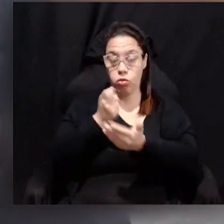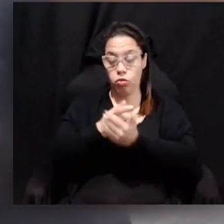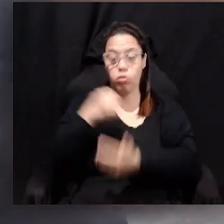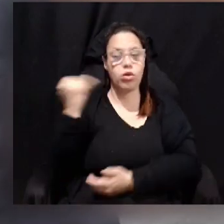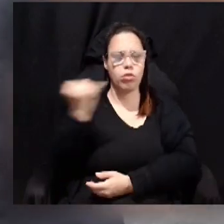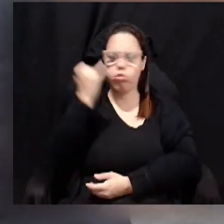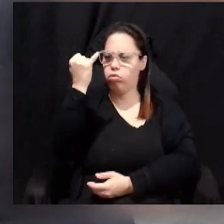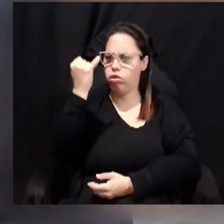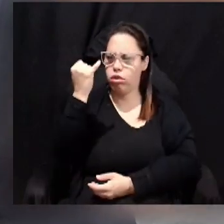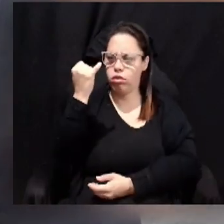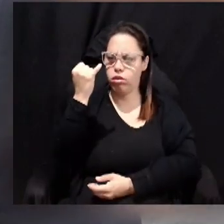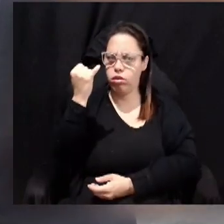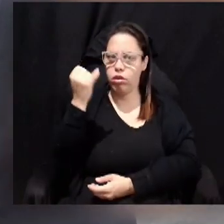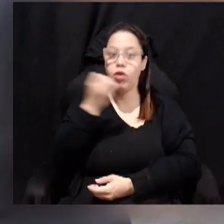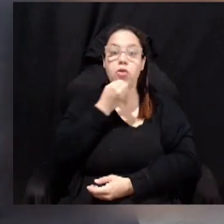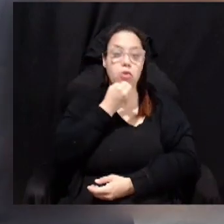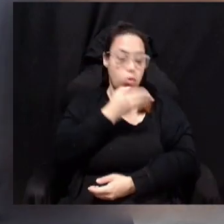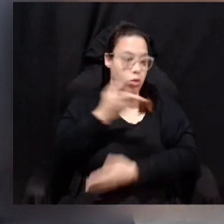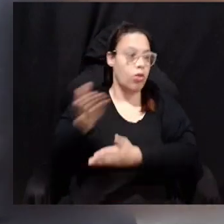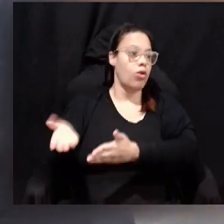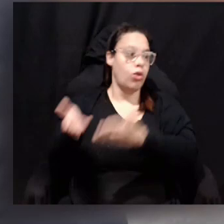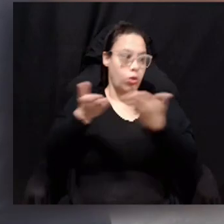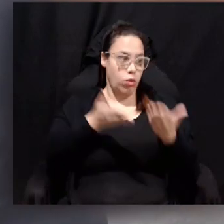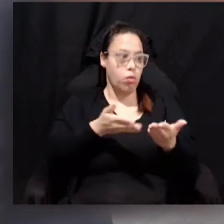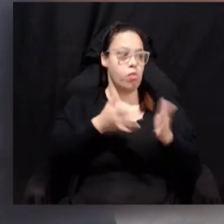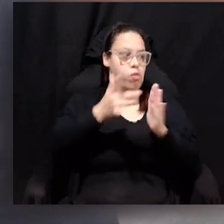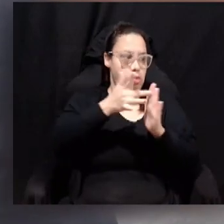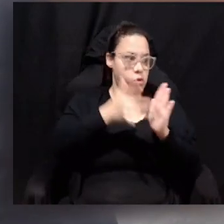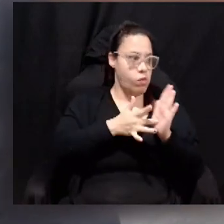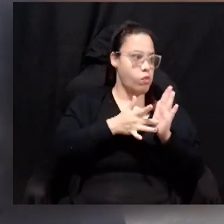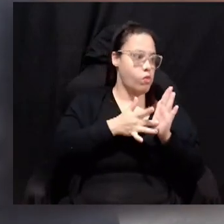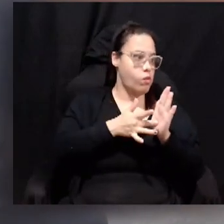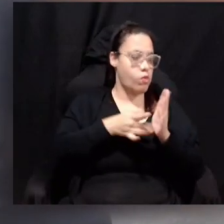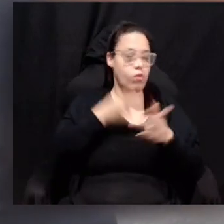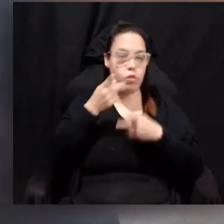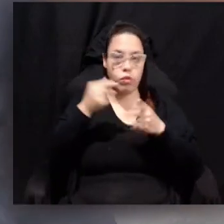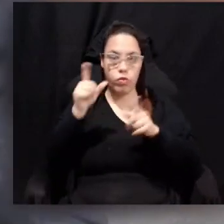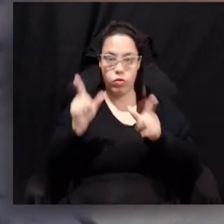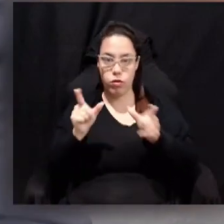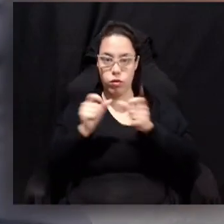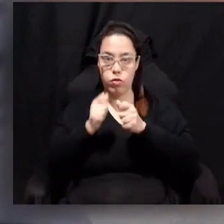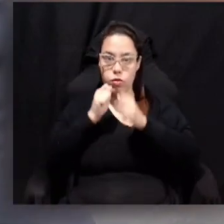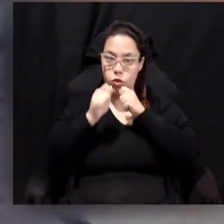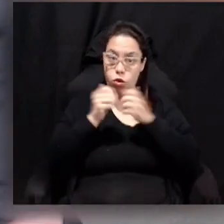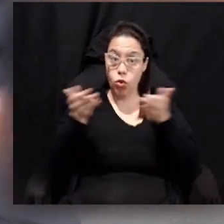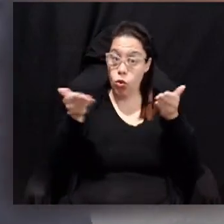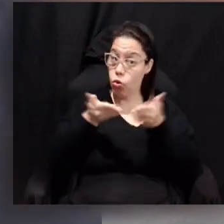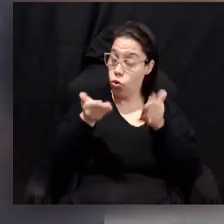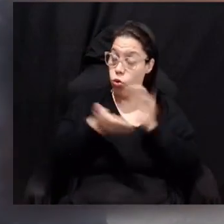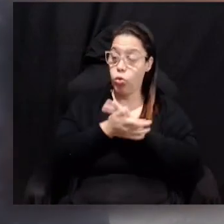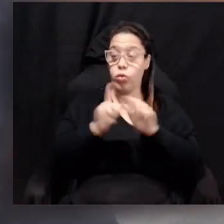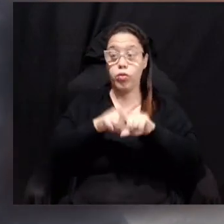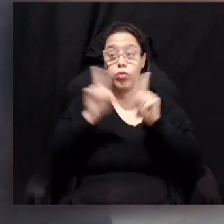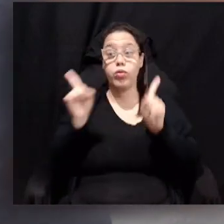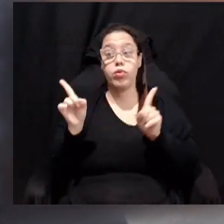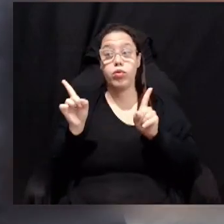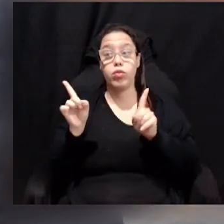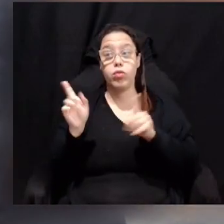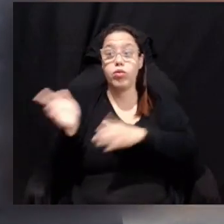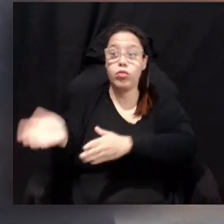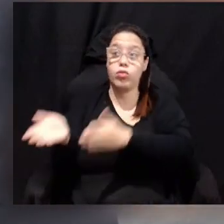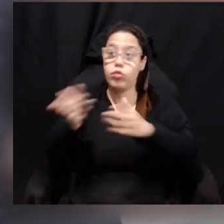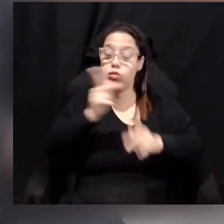relevante. Foi muito bom vocês trazerem essa pauta para a gente falar aqui na pequena entrevista que a gente está dando hoje, mas para sim, trazer a população para